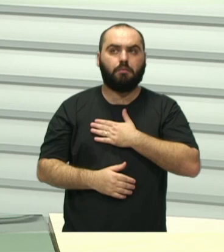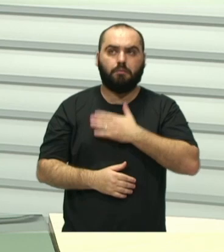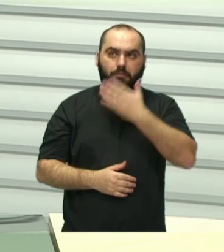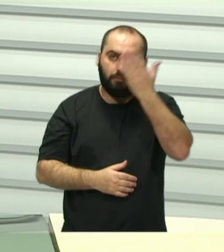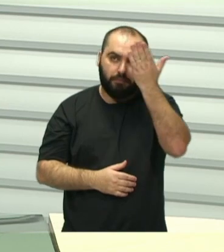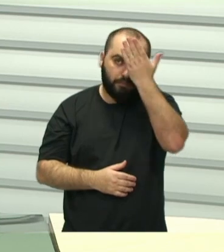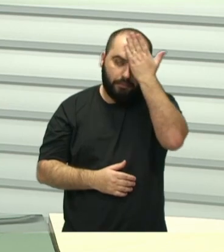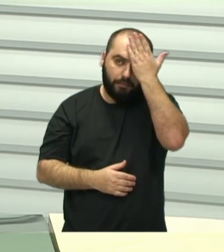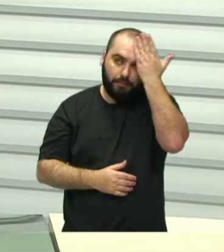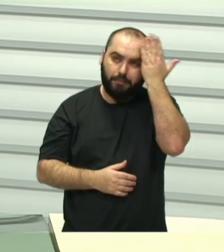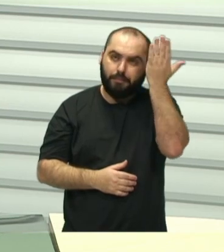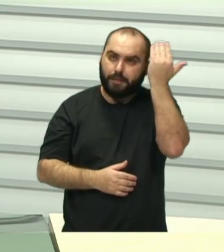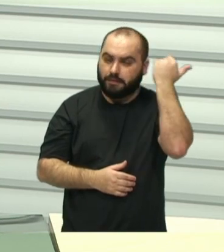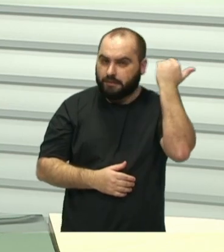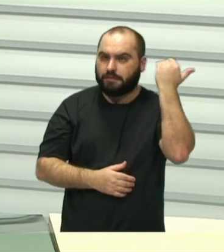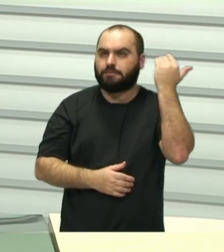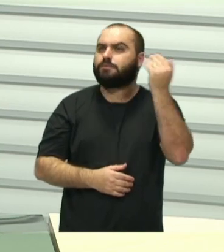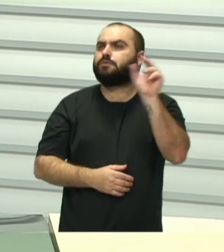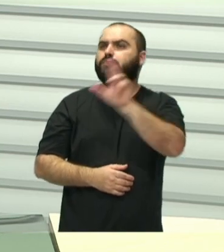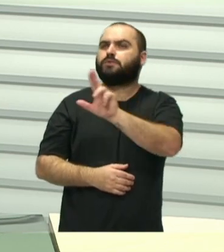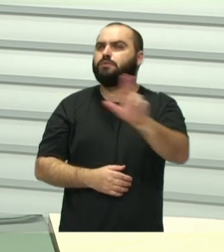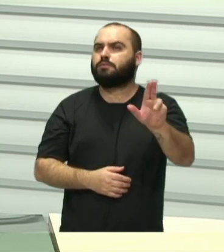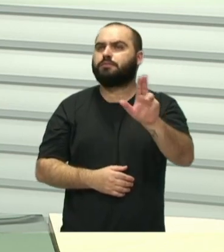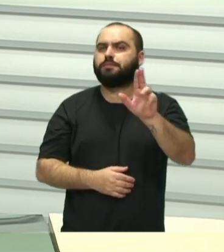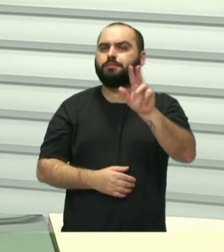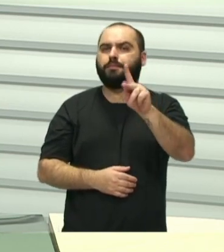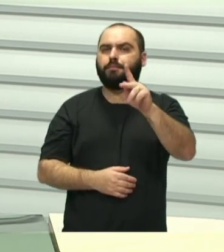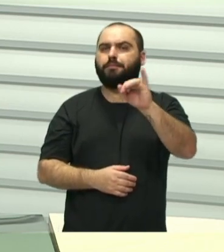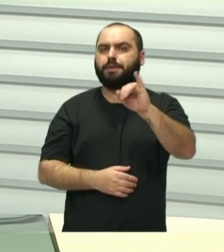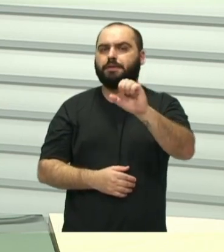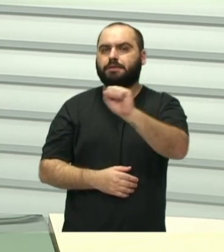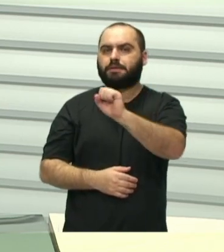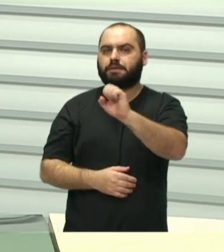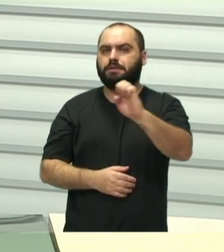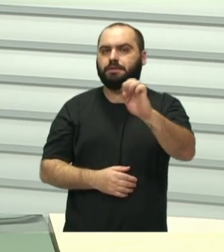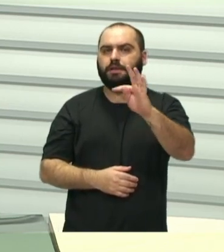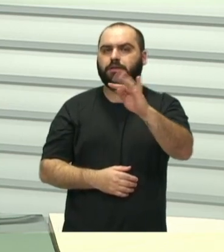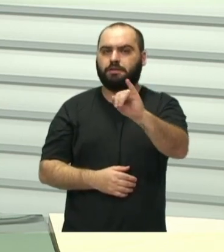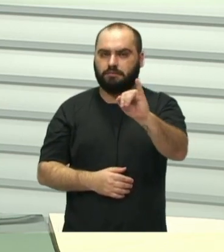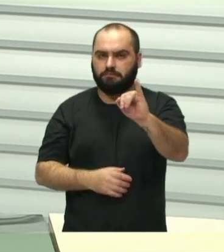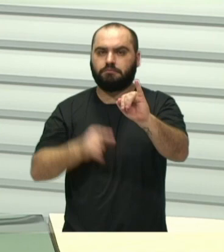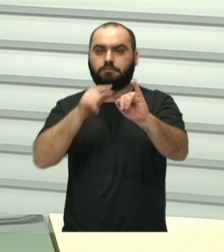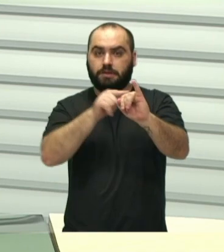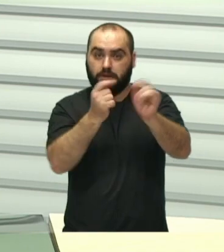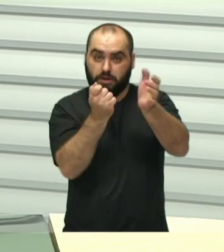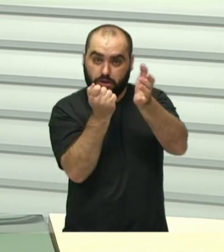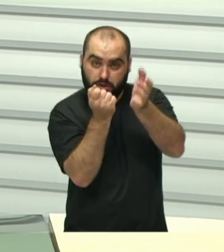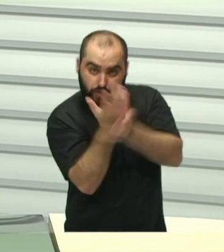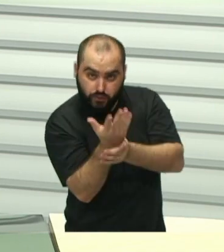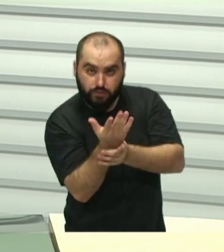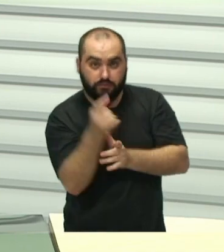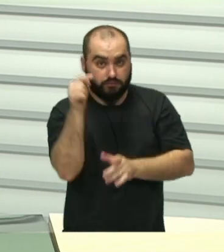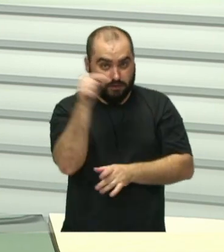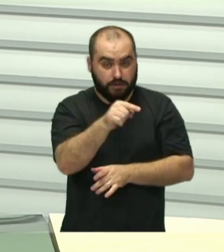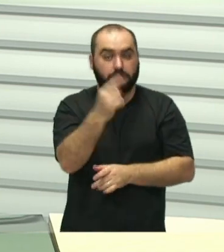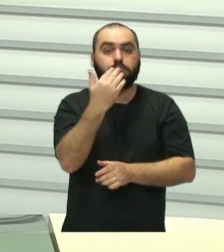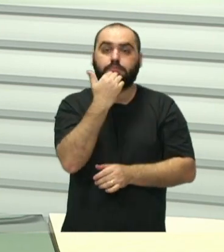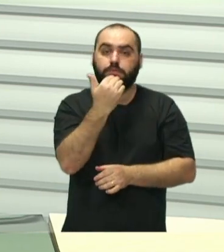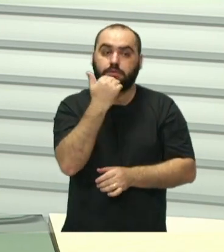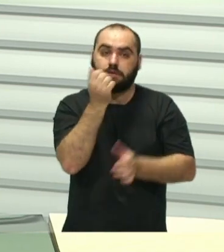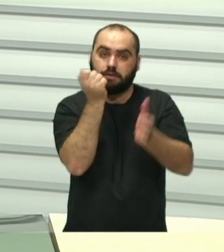você gestão do Vereador Luiz Carlos pivete é aquela que deixou um grande abraço dele também plantou trouxe essa iniciativa